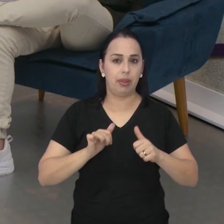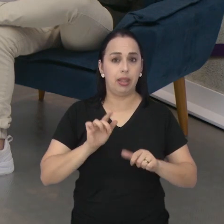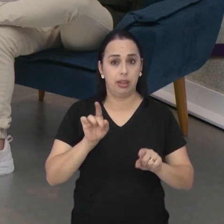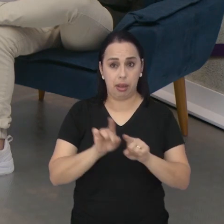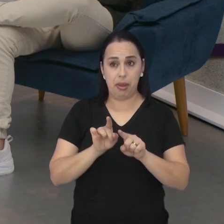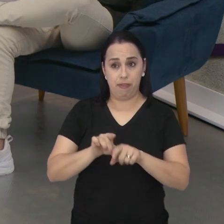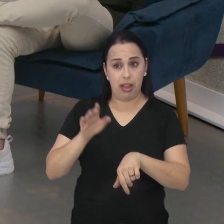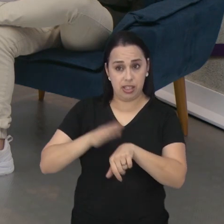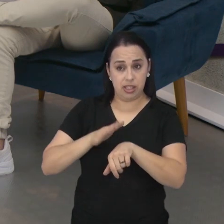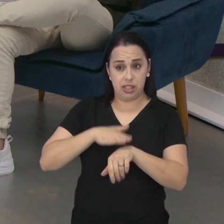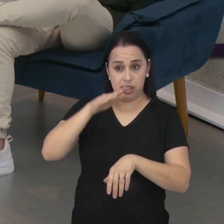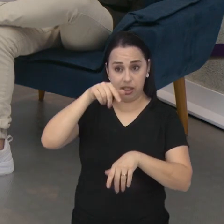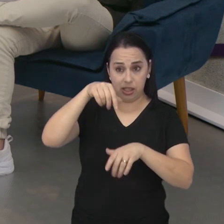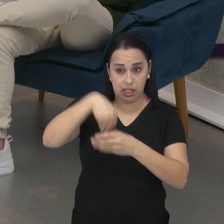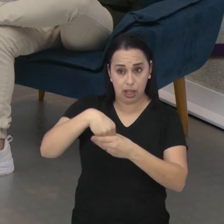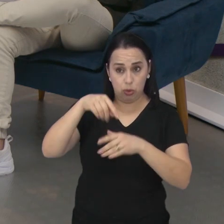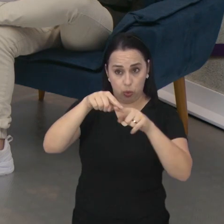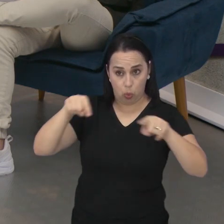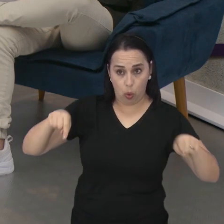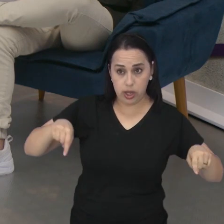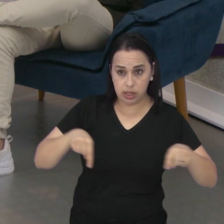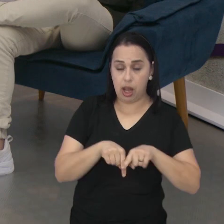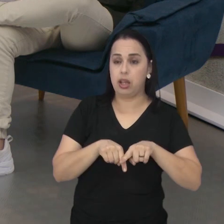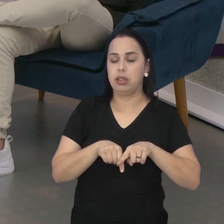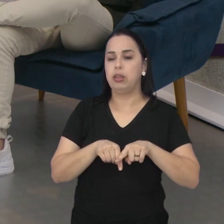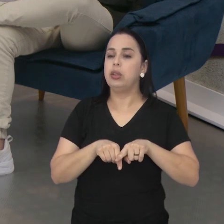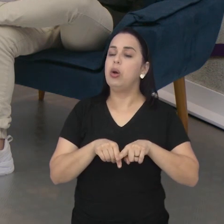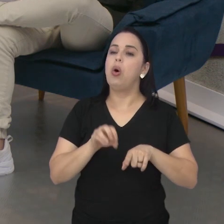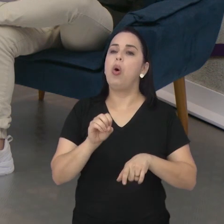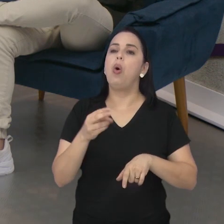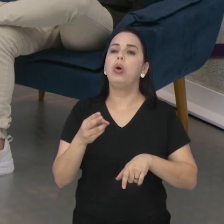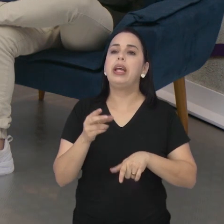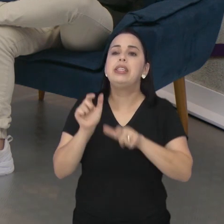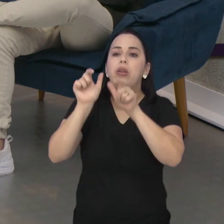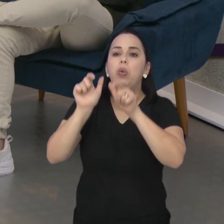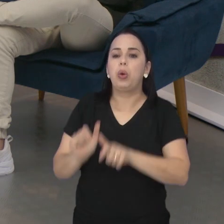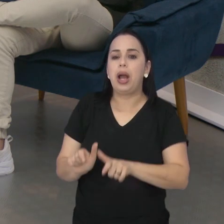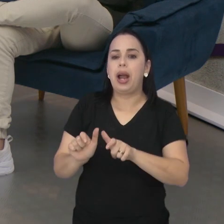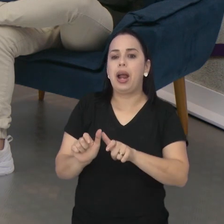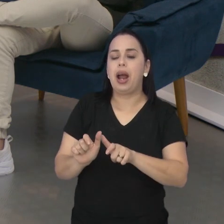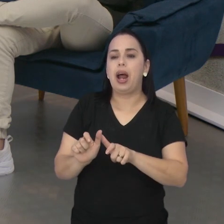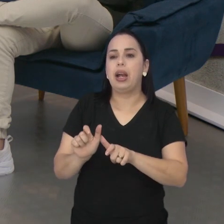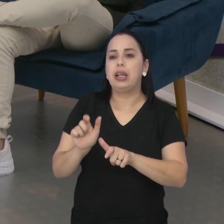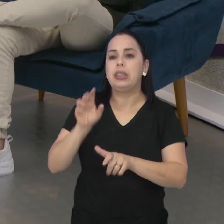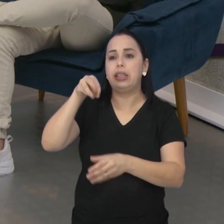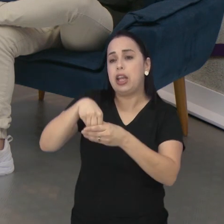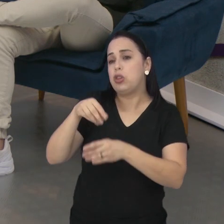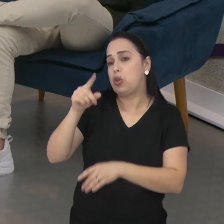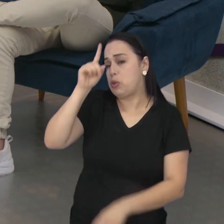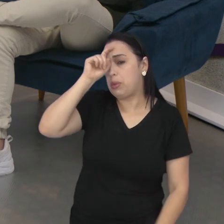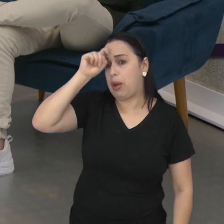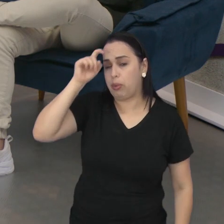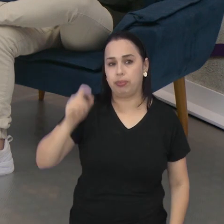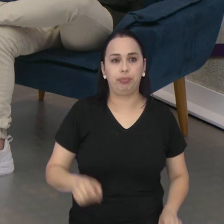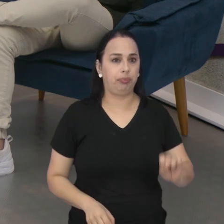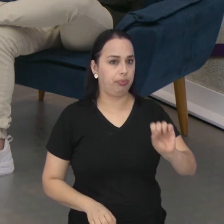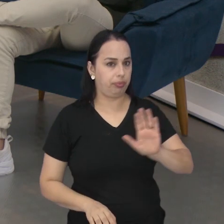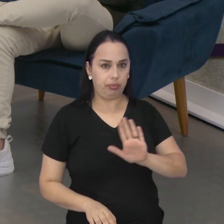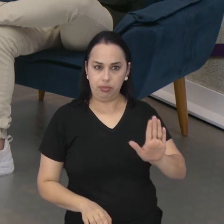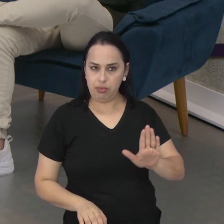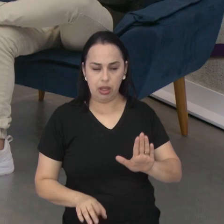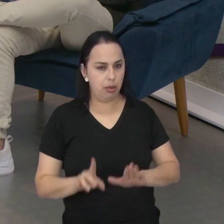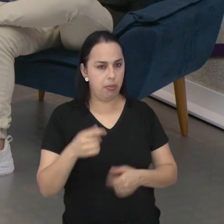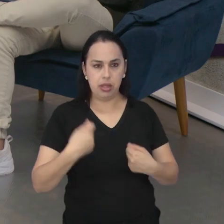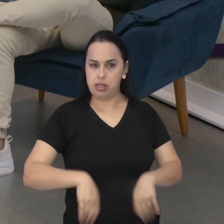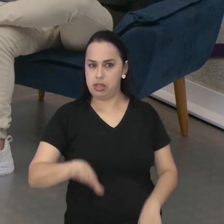nos estúdios, nos locais onde os profissionais atuam, ou ele tem que ser num hospital, por exemplo? Não,